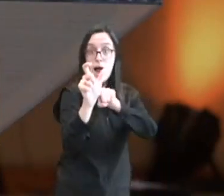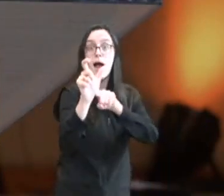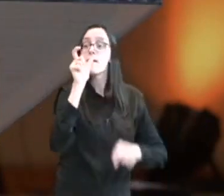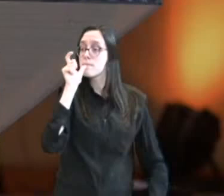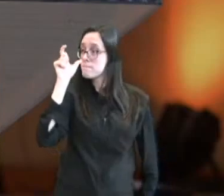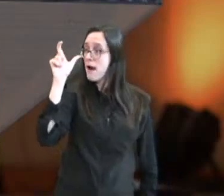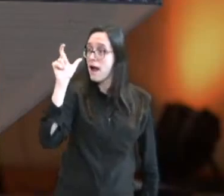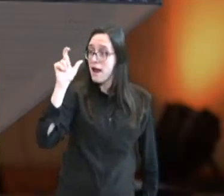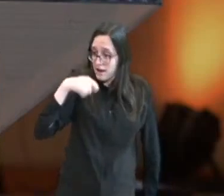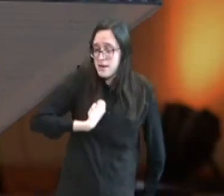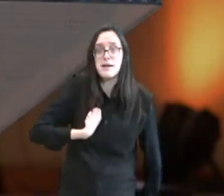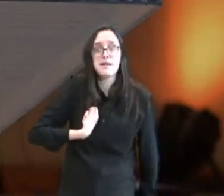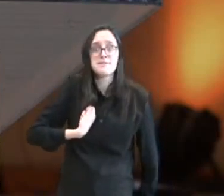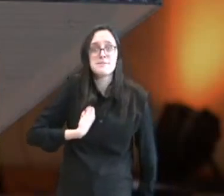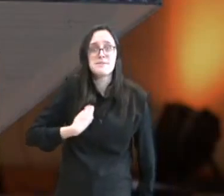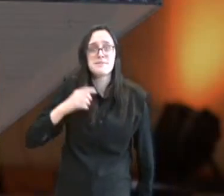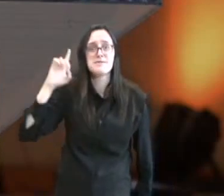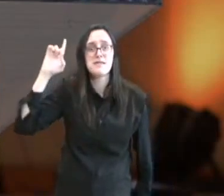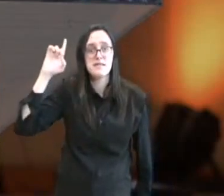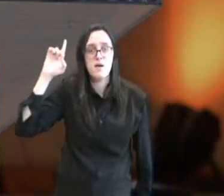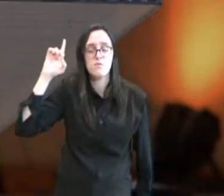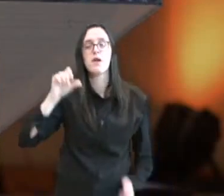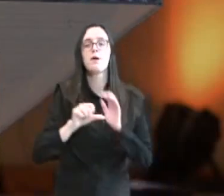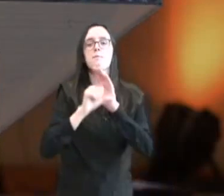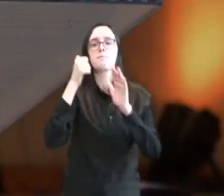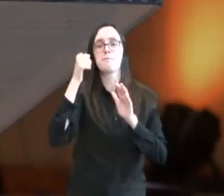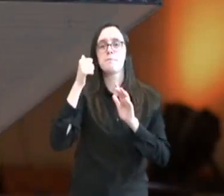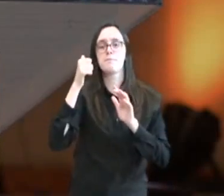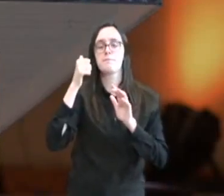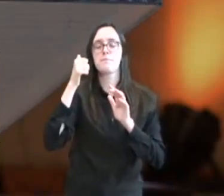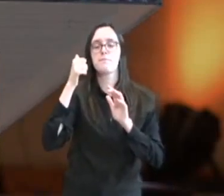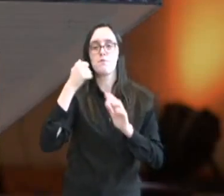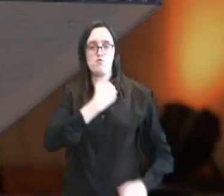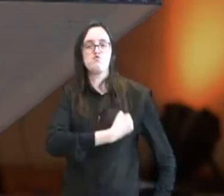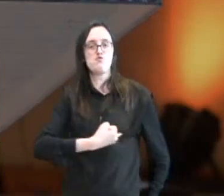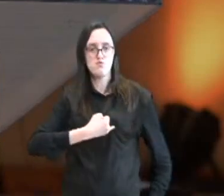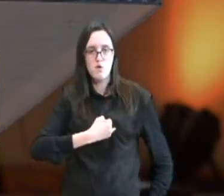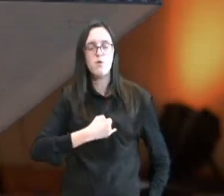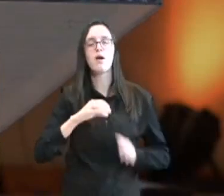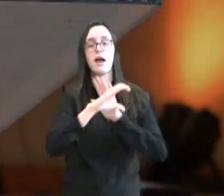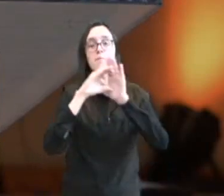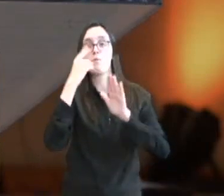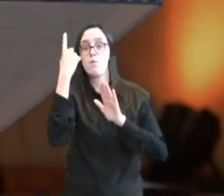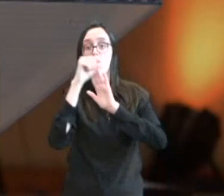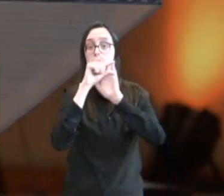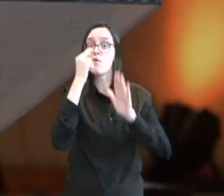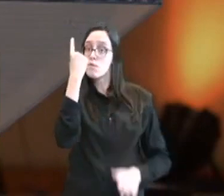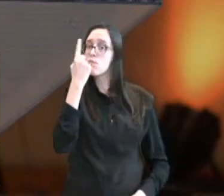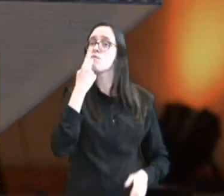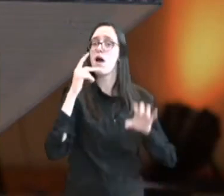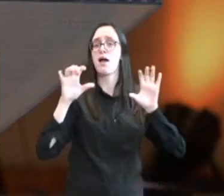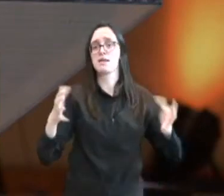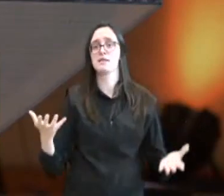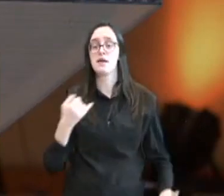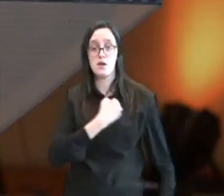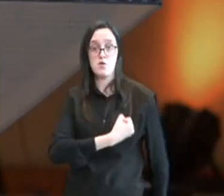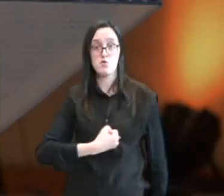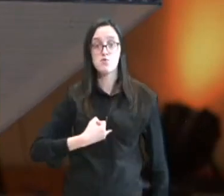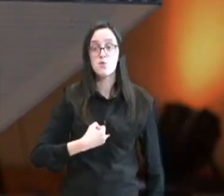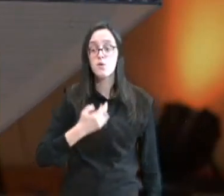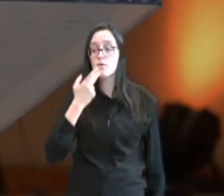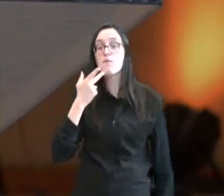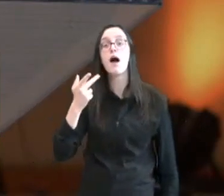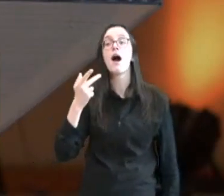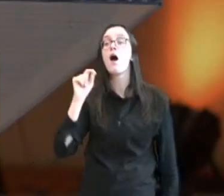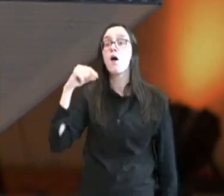era Deus. Primeira epístola de João, capítulo 1, verso 1, João diz: o